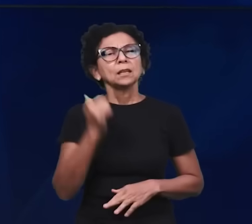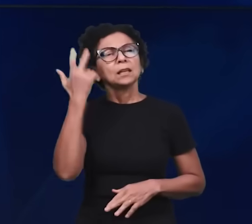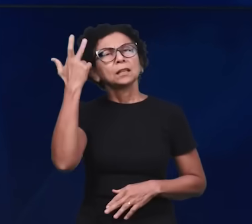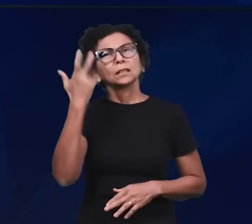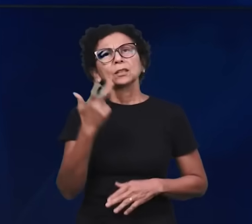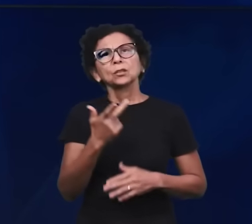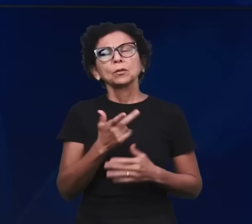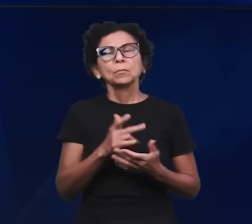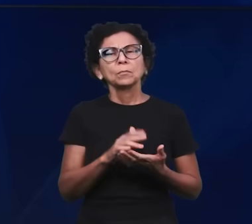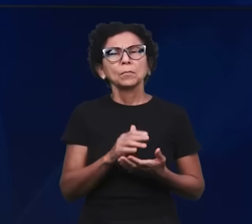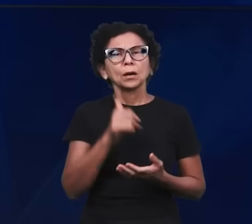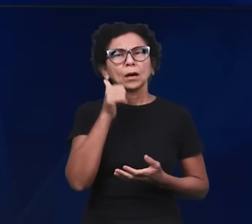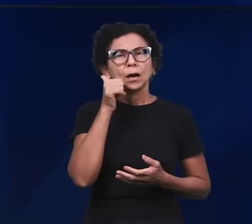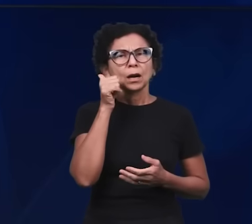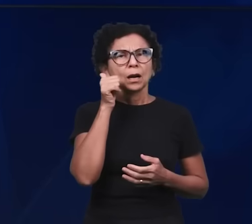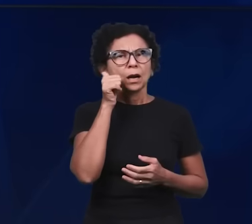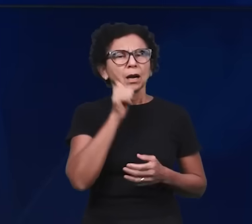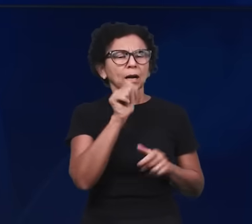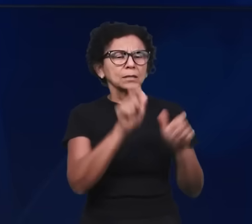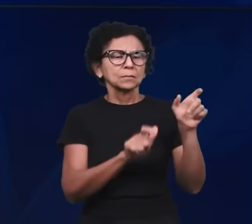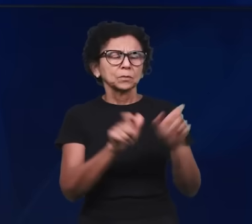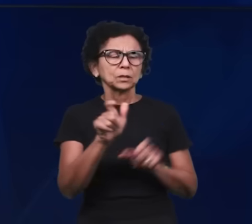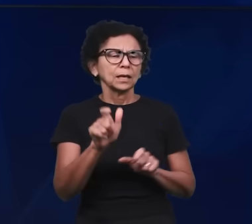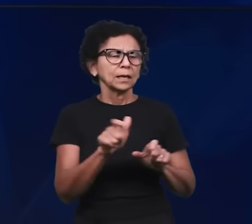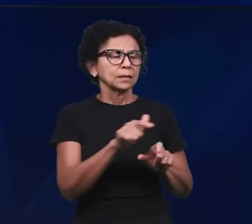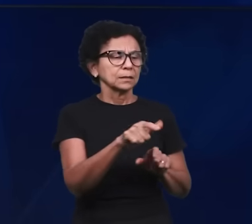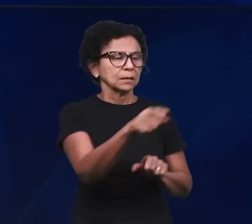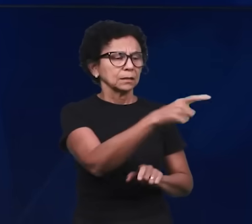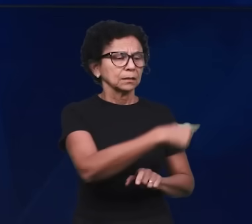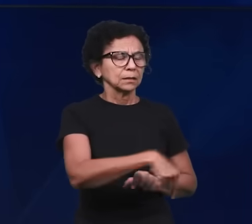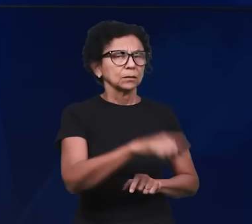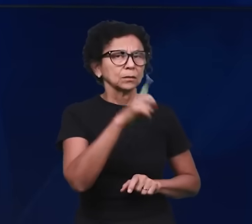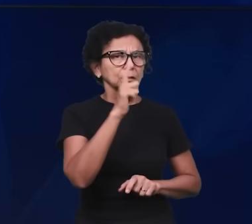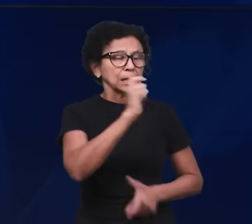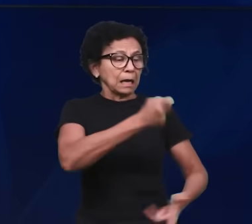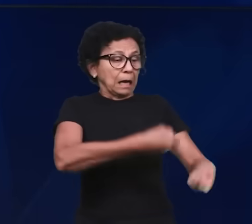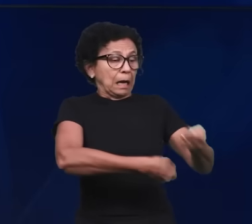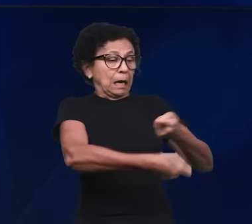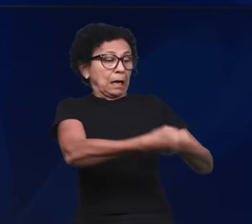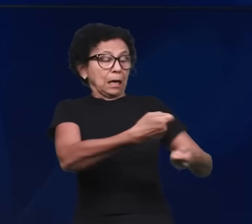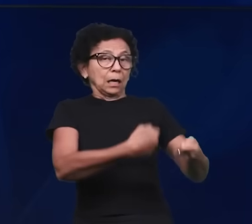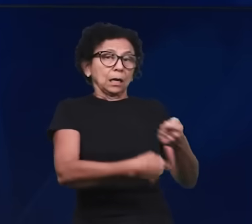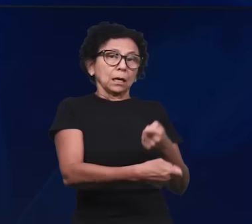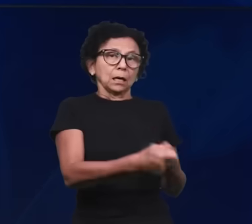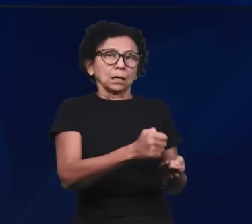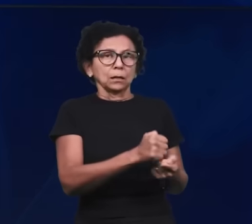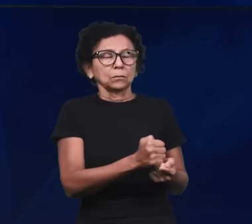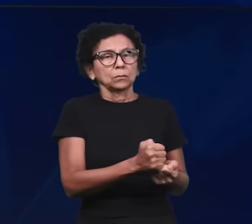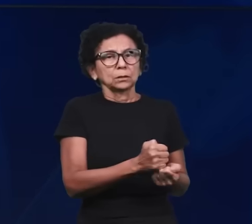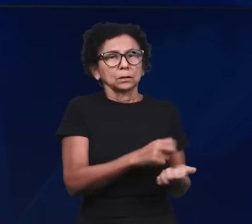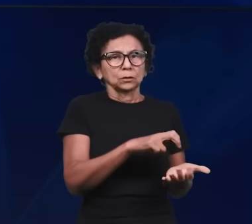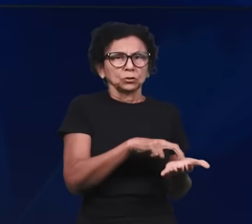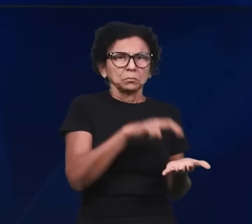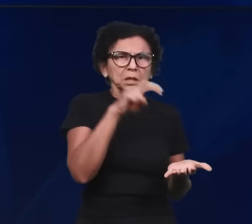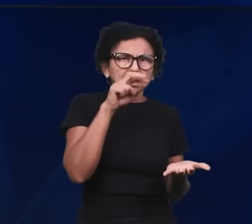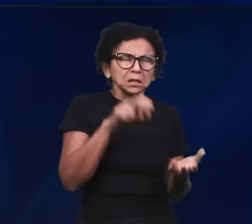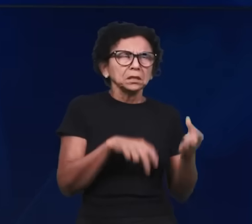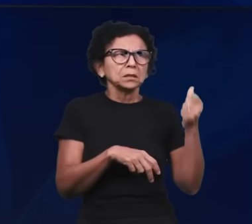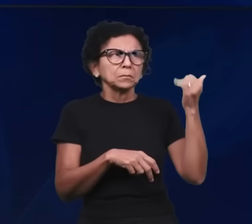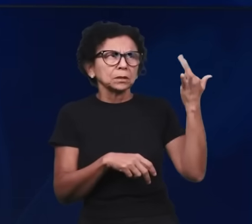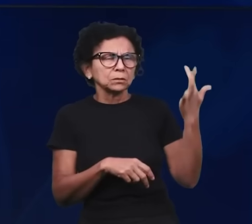pela manhã ou à tarde, mas ela chegou no horário separado, no horário diferente. Por quê? Ela ter um encontro a sós com o Senhor